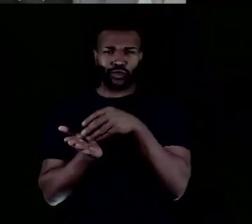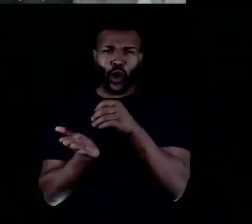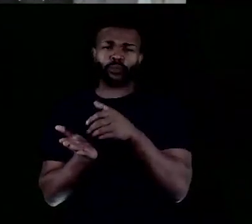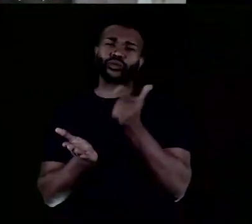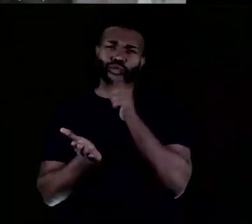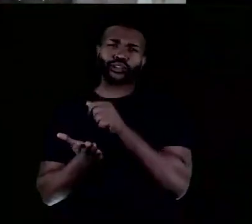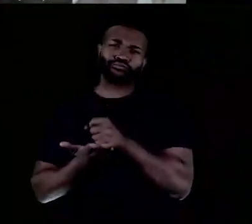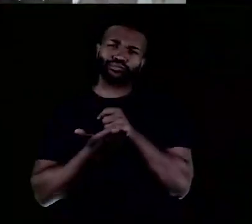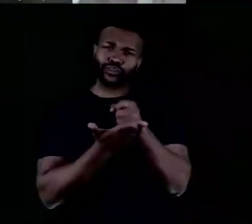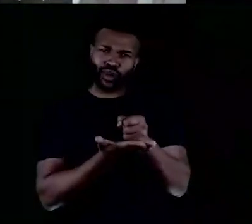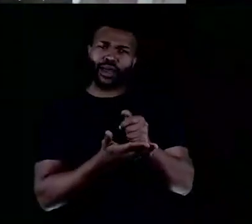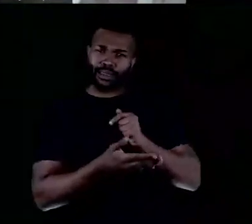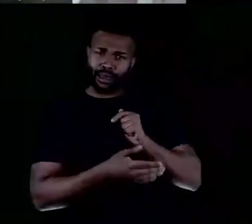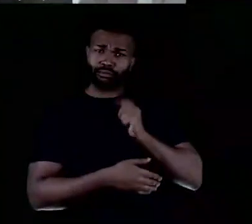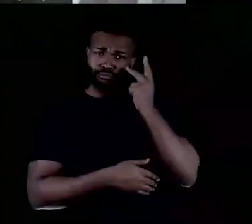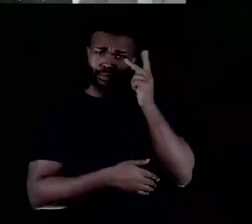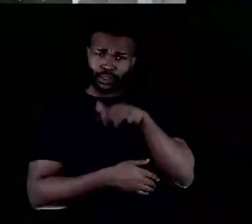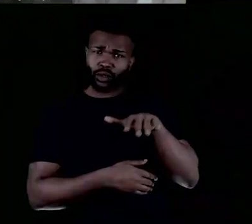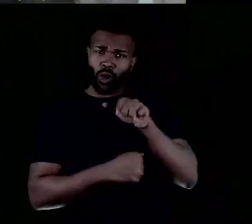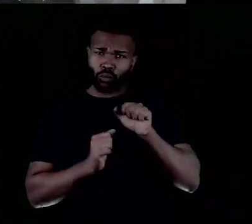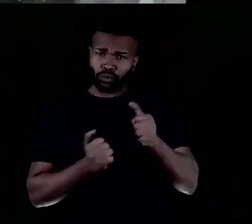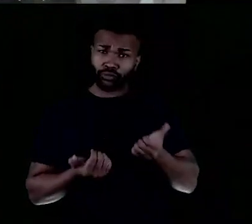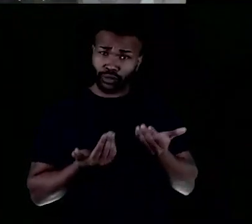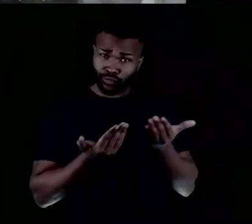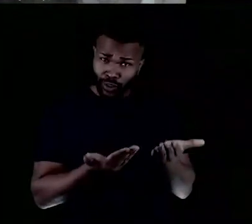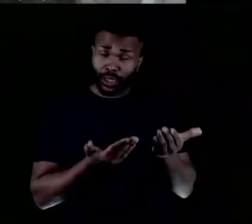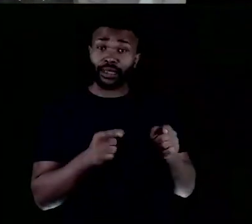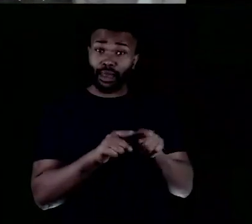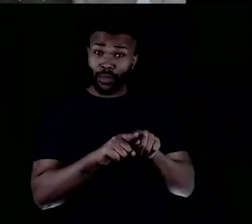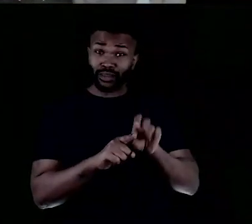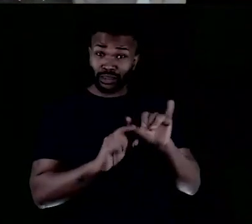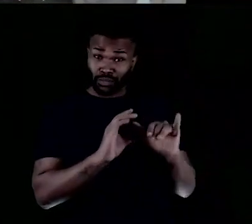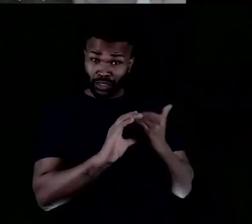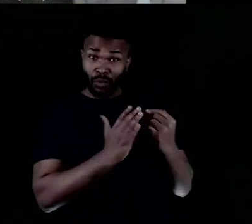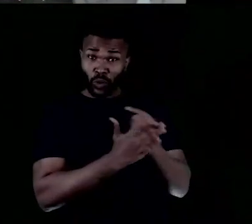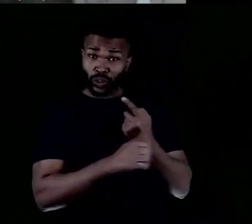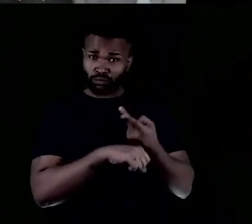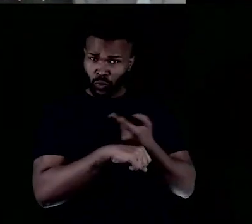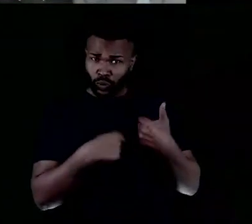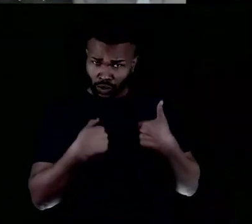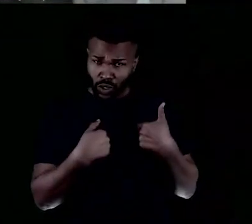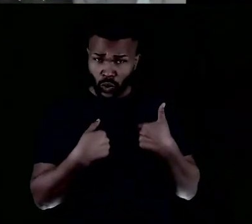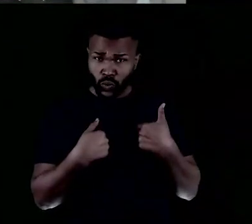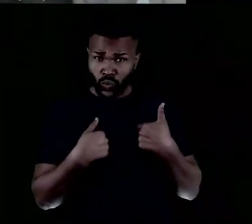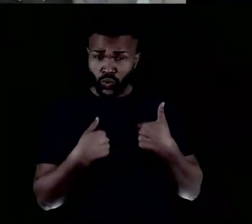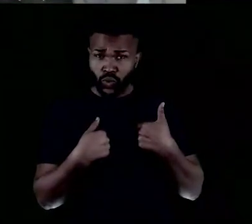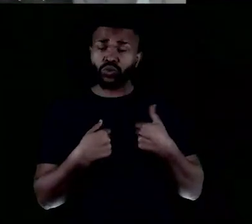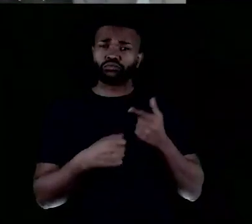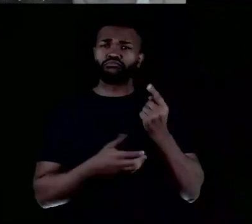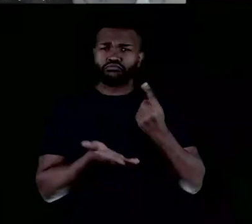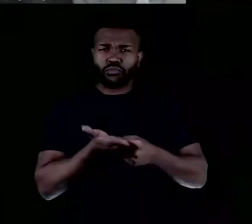Do livro Cinto ainda tem algumas cópias, eu consigo distribuir aí, também tem mais em São Paulo, posso repassar. Se me mandarem